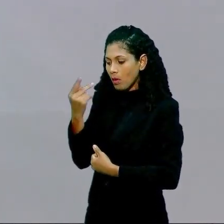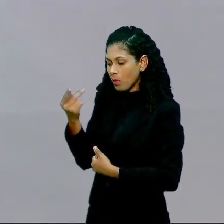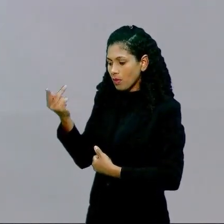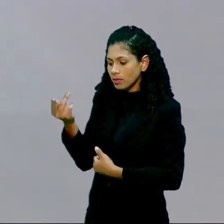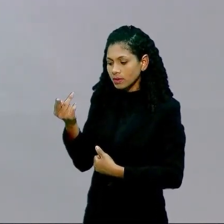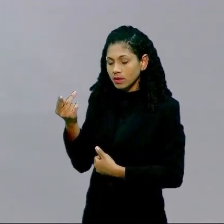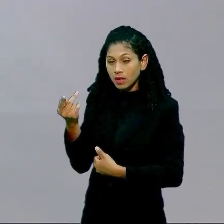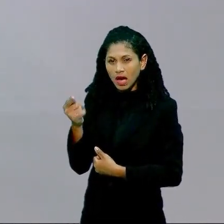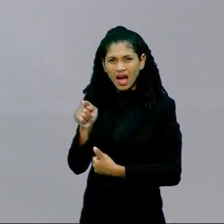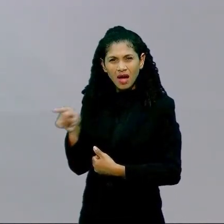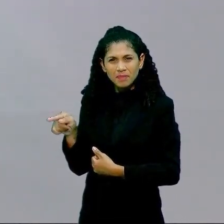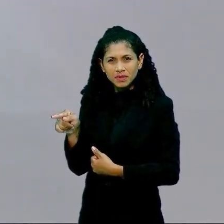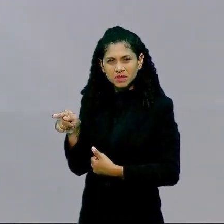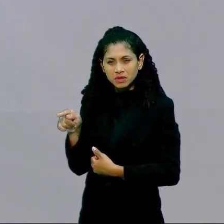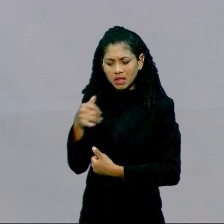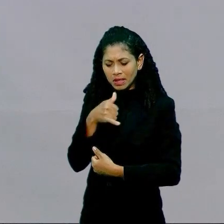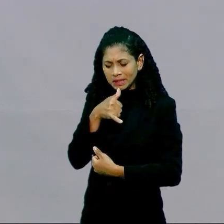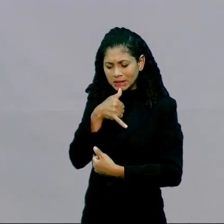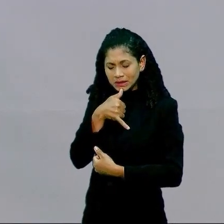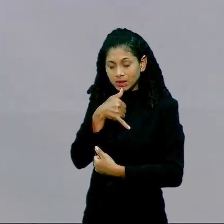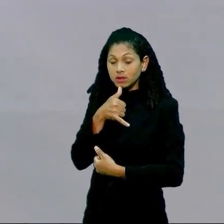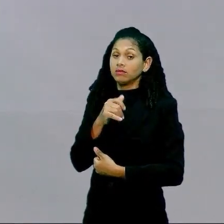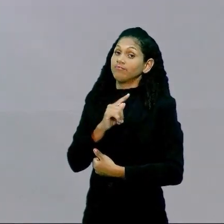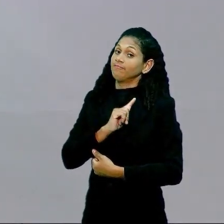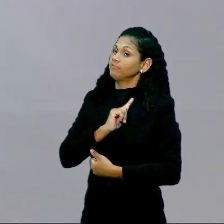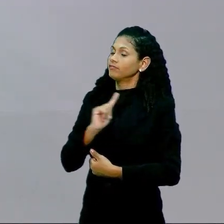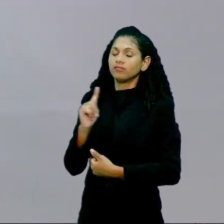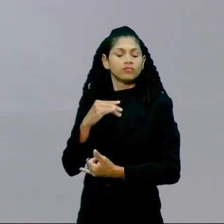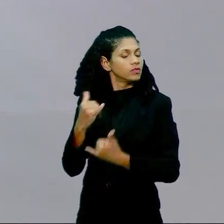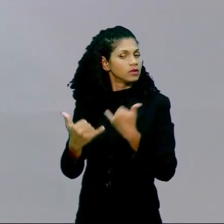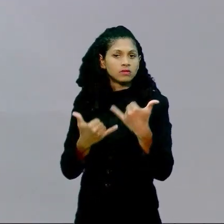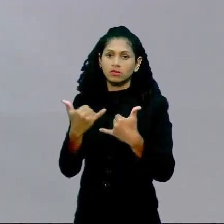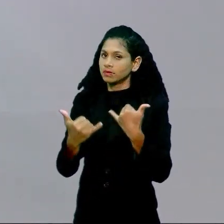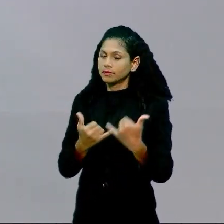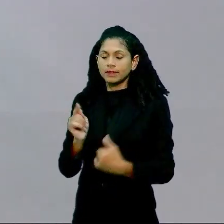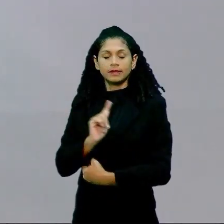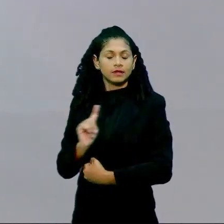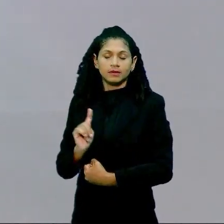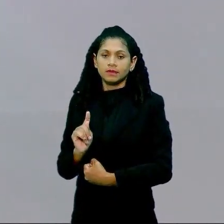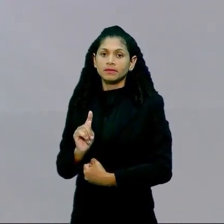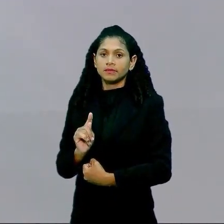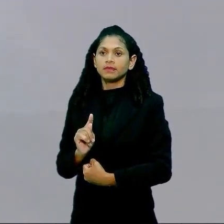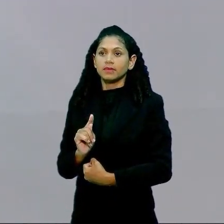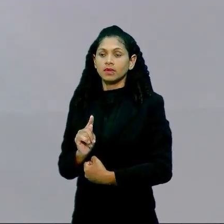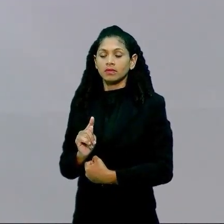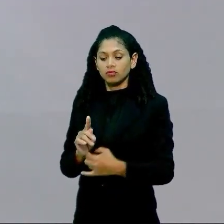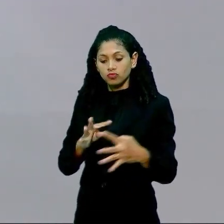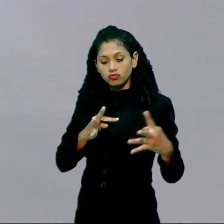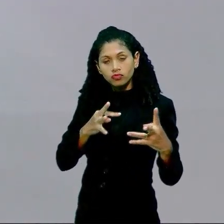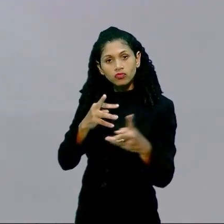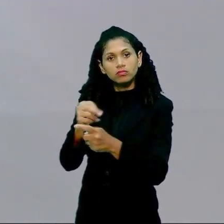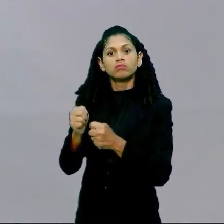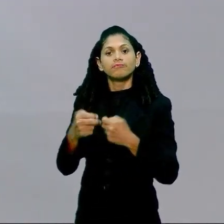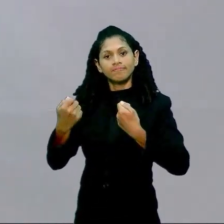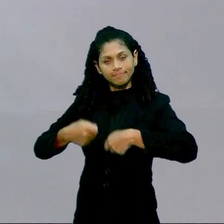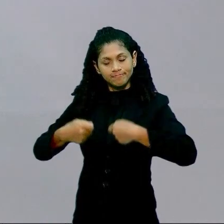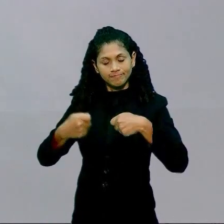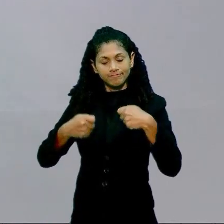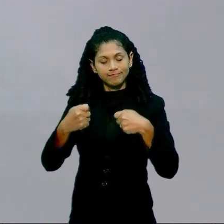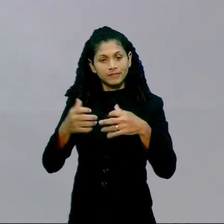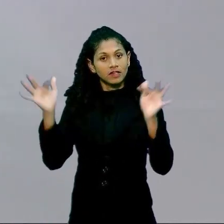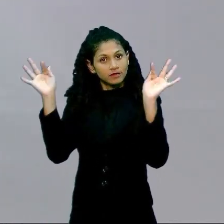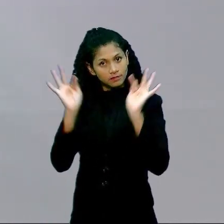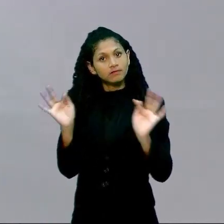brincadeira quando todos estão se divertindo, porque é um contexto de reciprocidade. Compreendido e contextualizado, agora a gente já